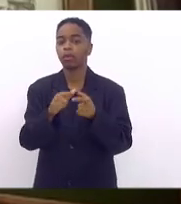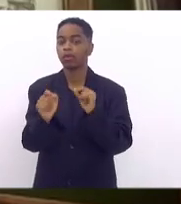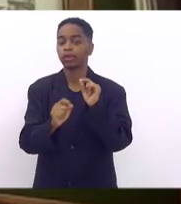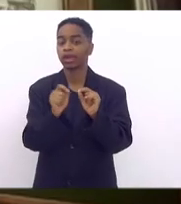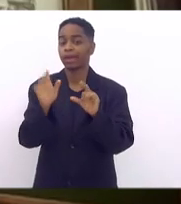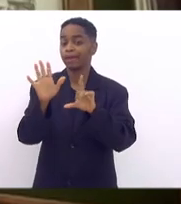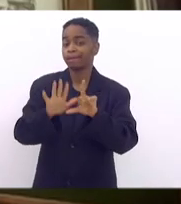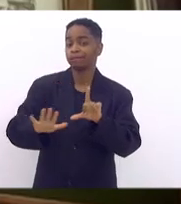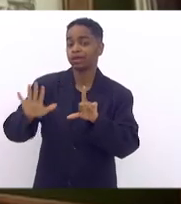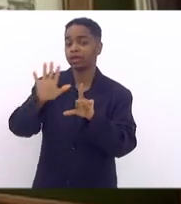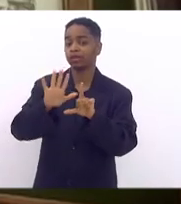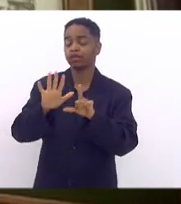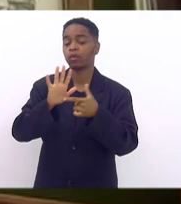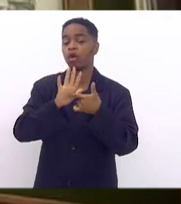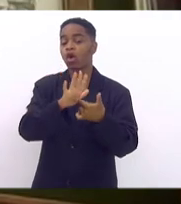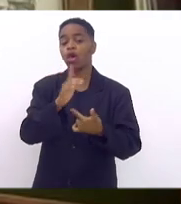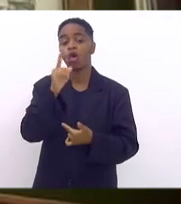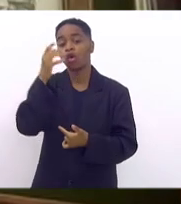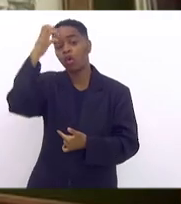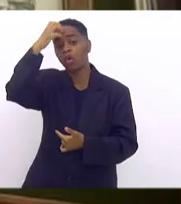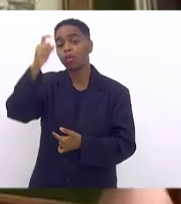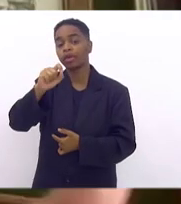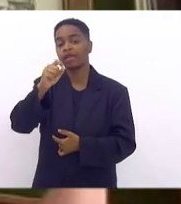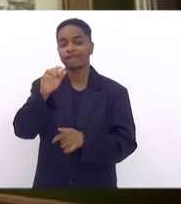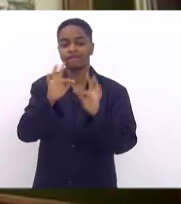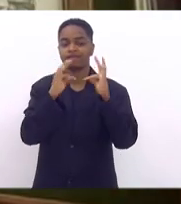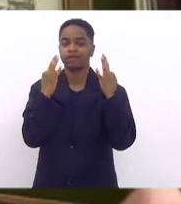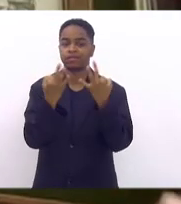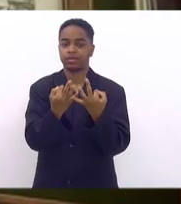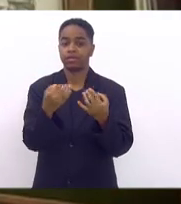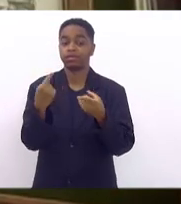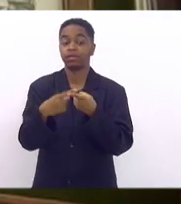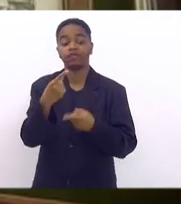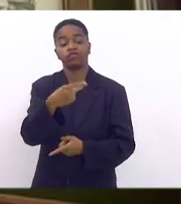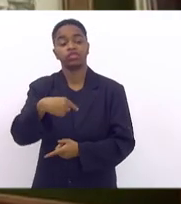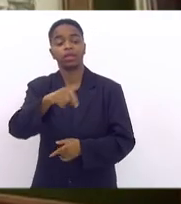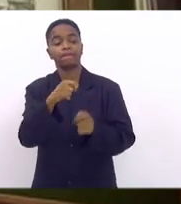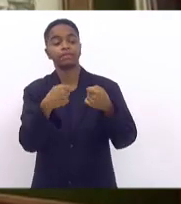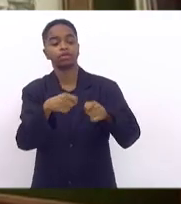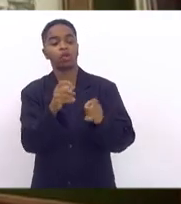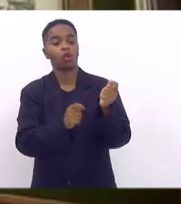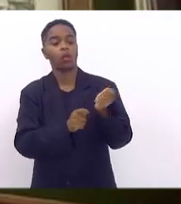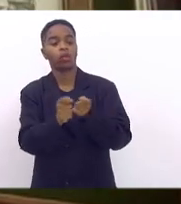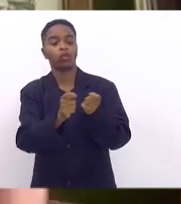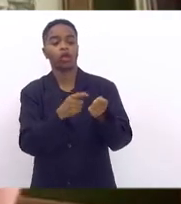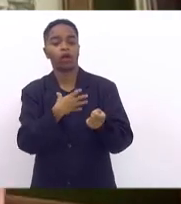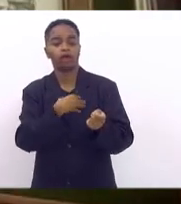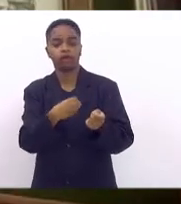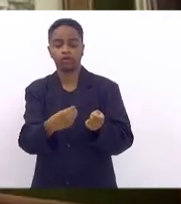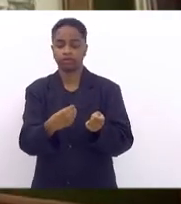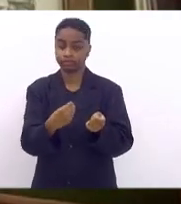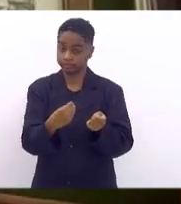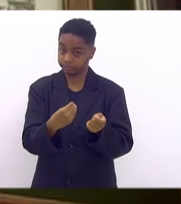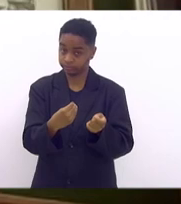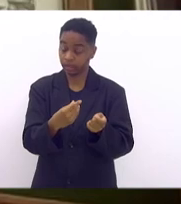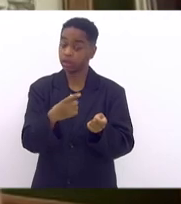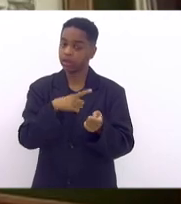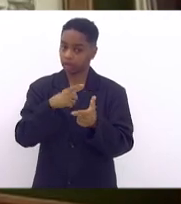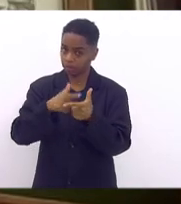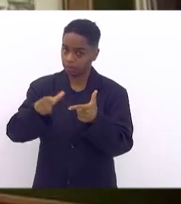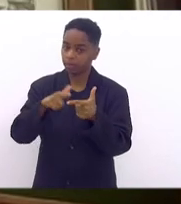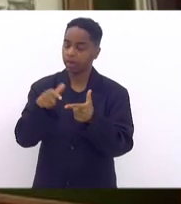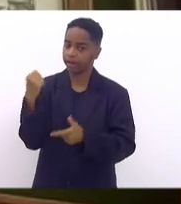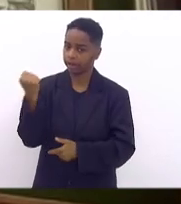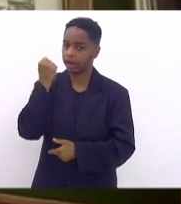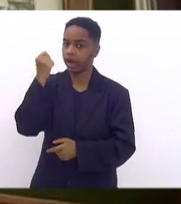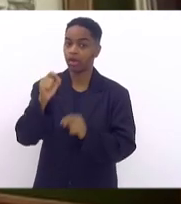plataforma joga toda a culpa para a família. Vocês é que precisam controlar os seus filhos. Temos aí um problema